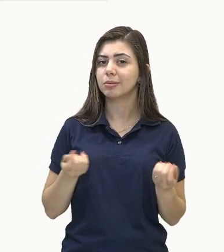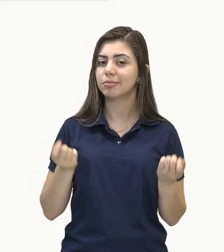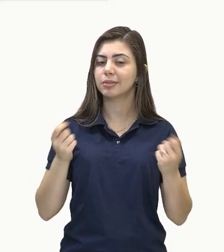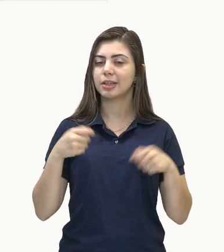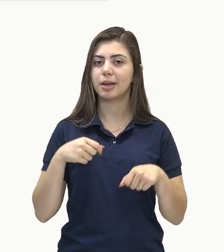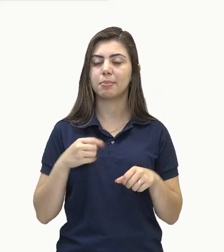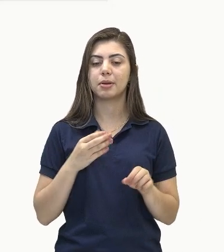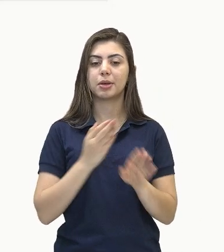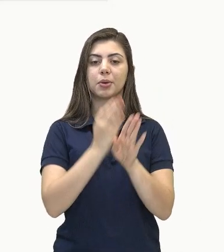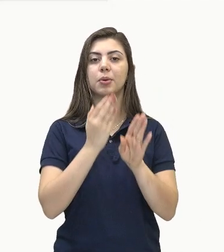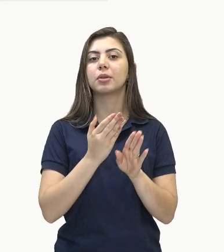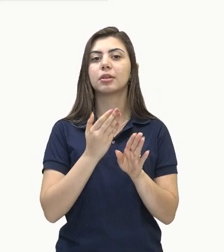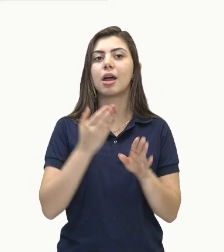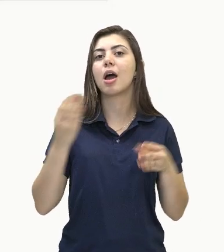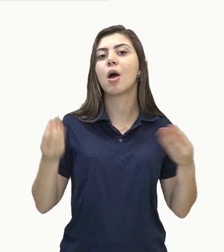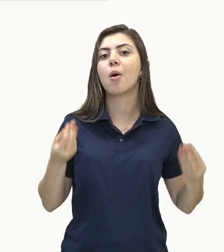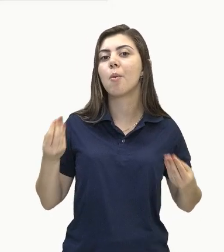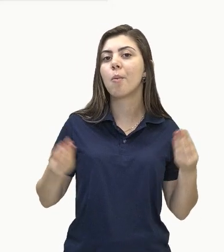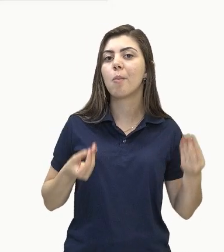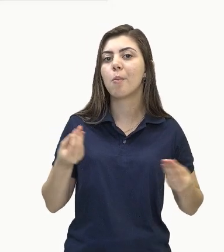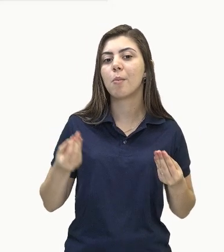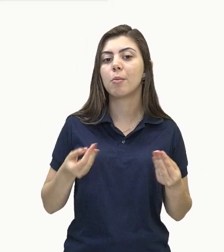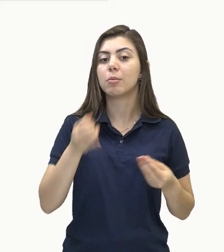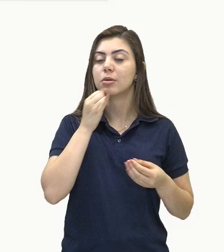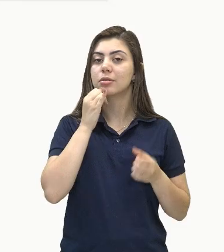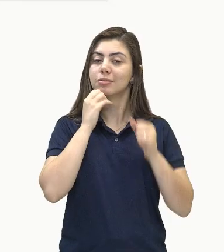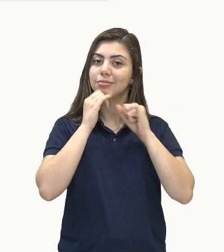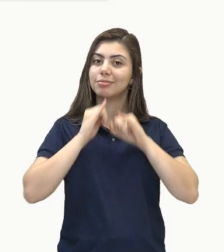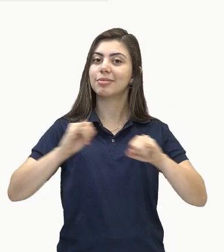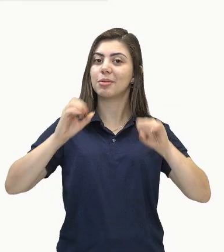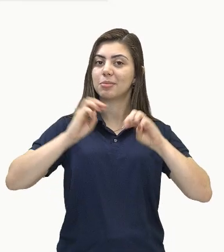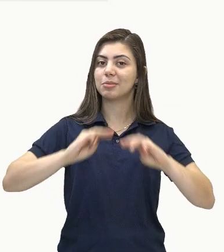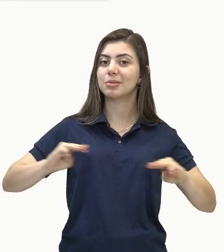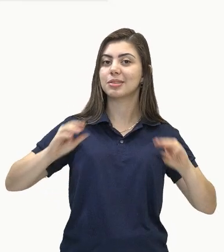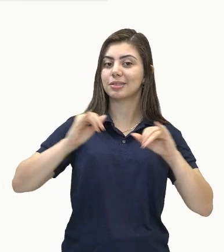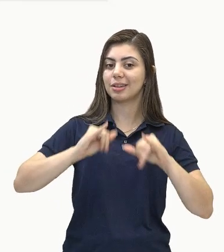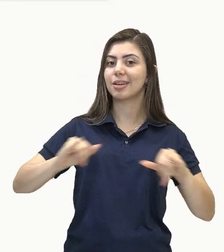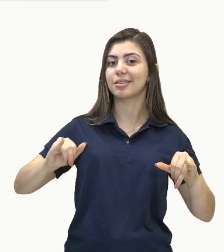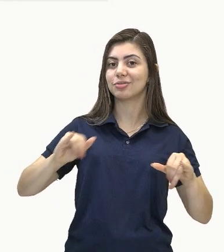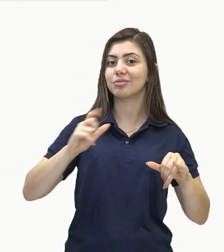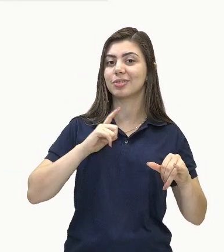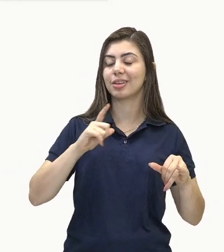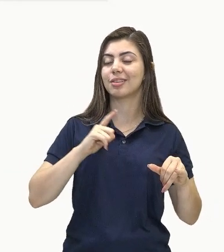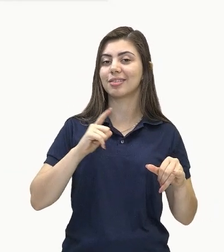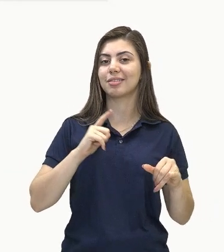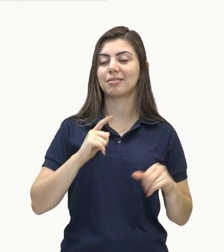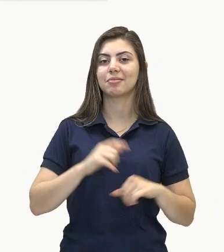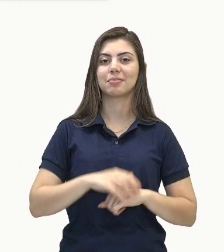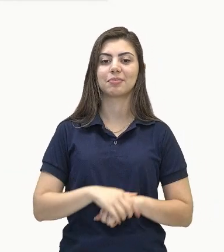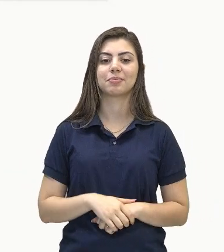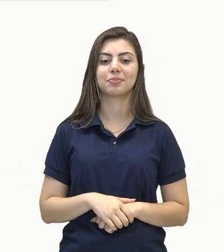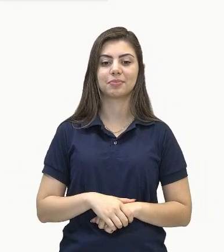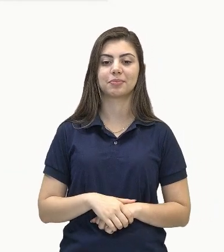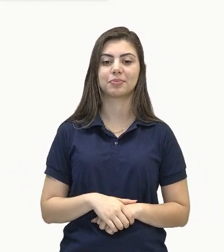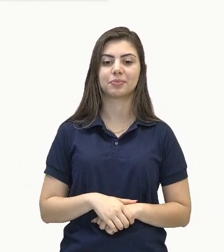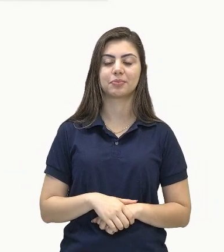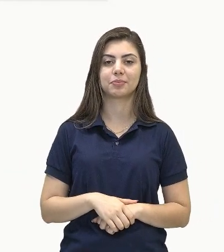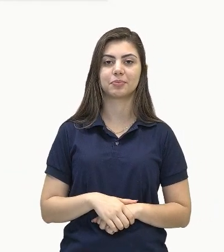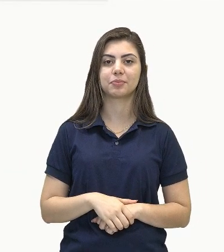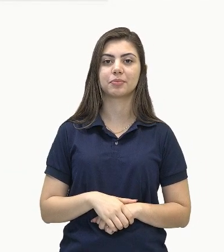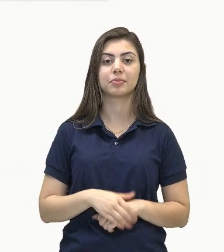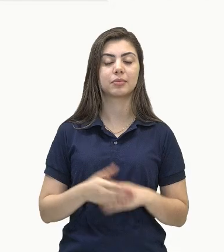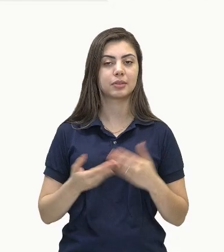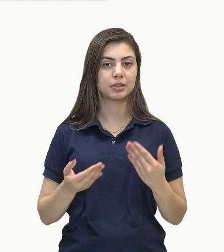encontrada na publicidade, ela está presente, ela pode ser encontrada na publicidade de um